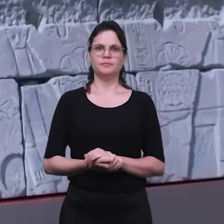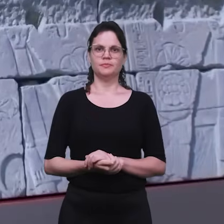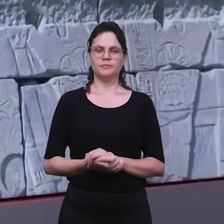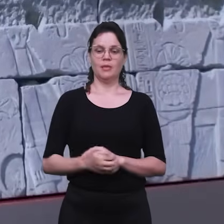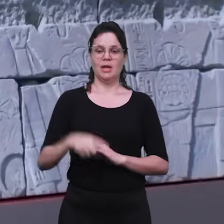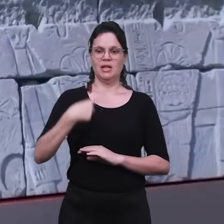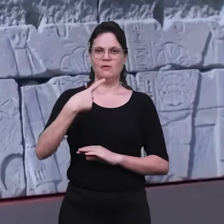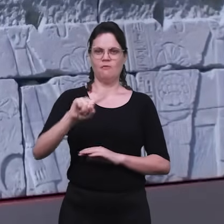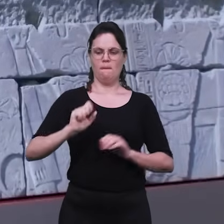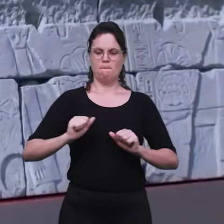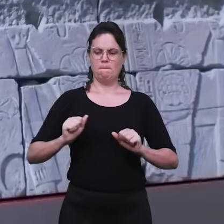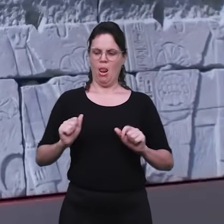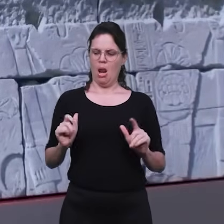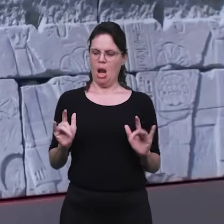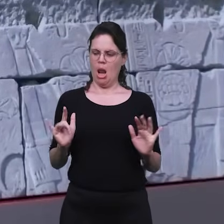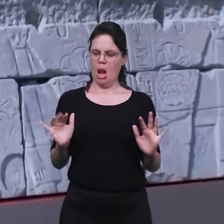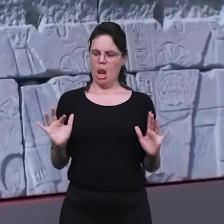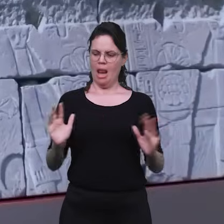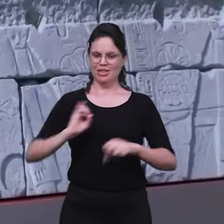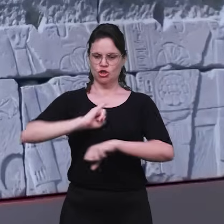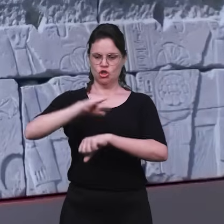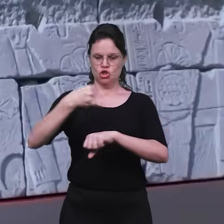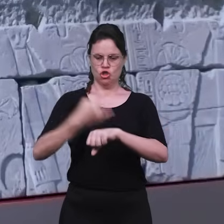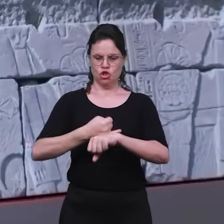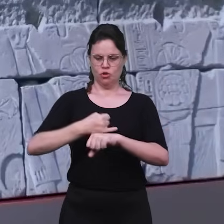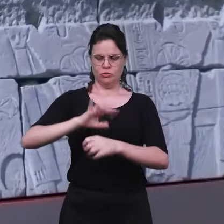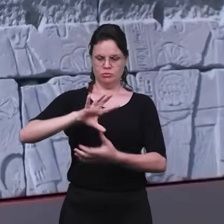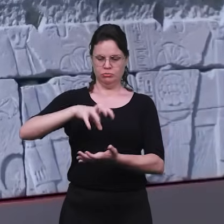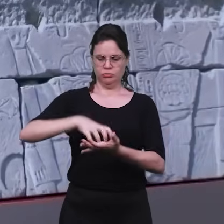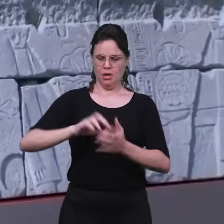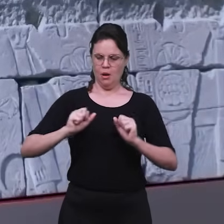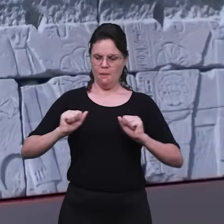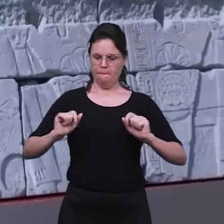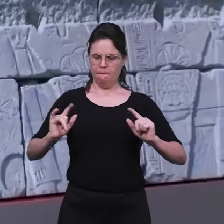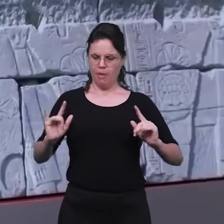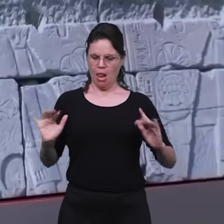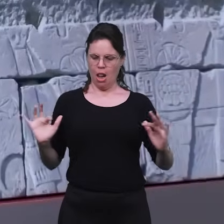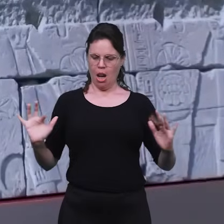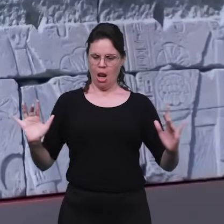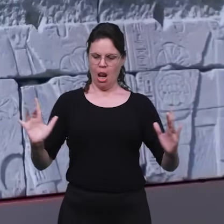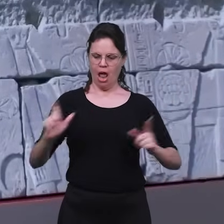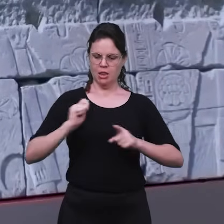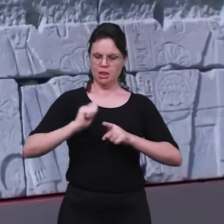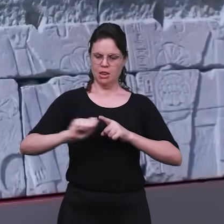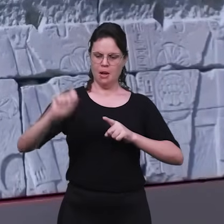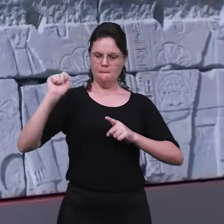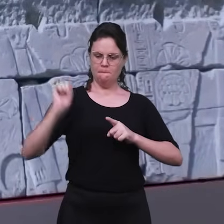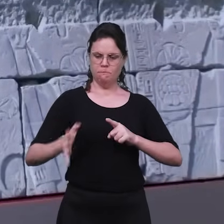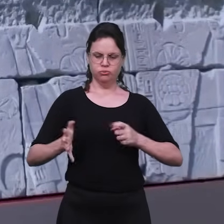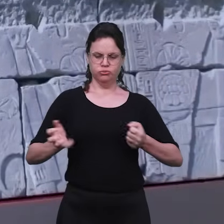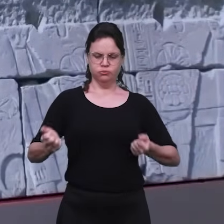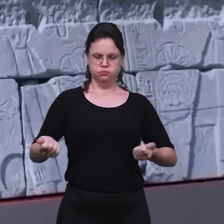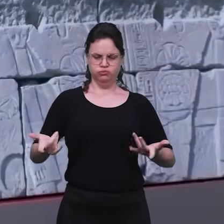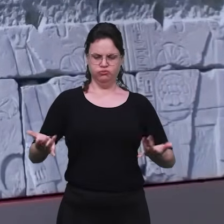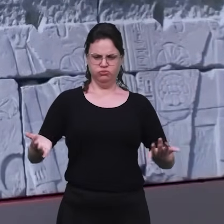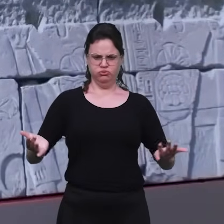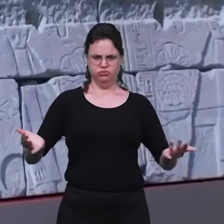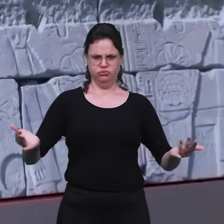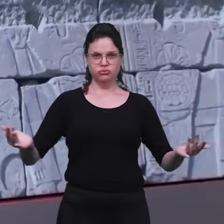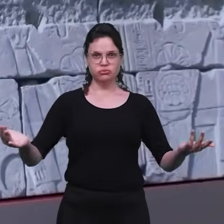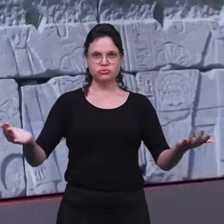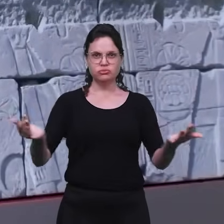incendeiam Jerusalém, matam milhares de judeus